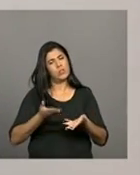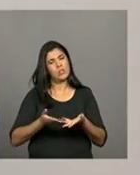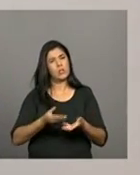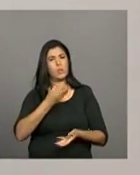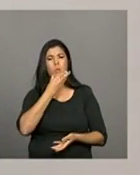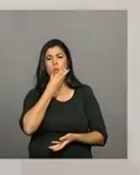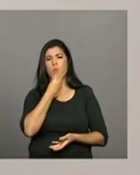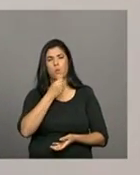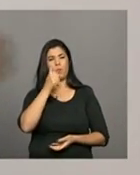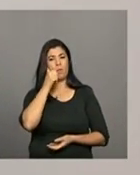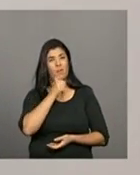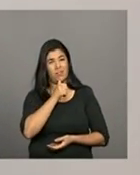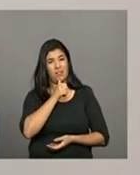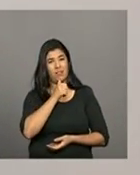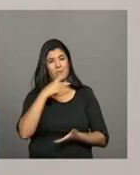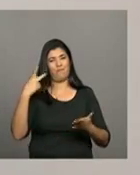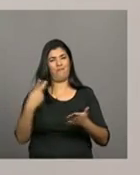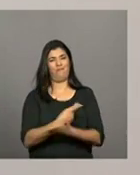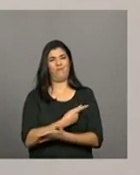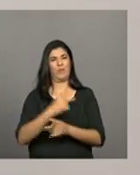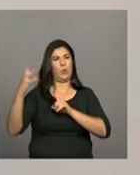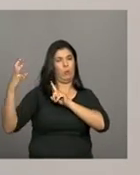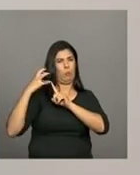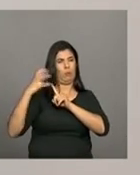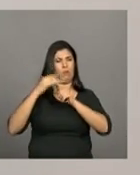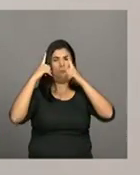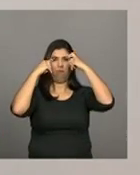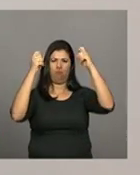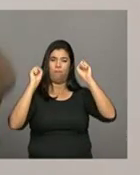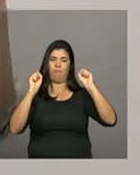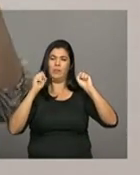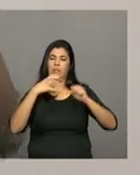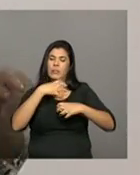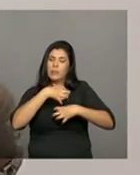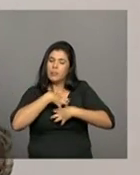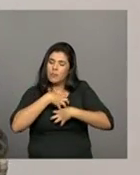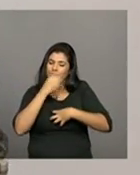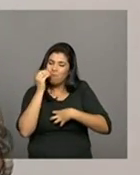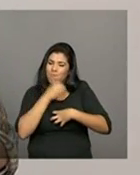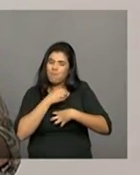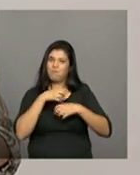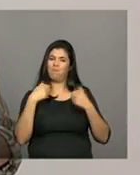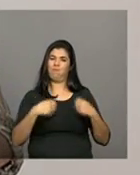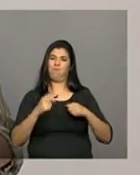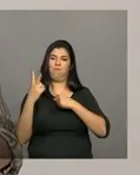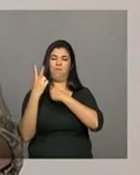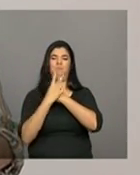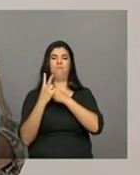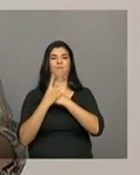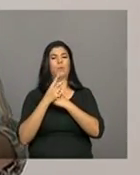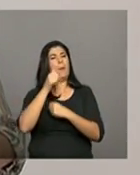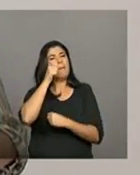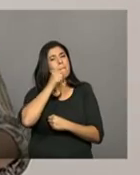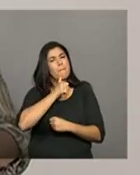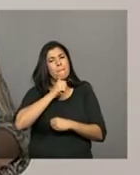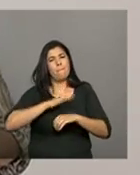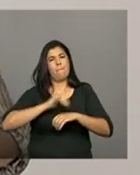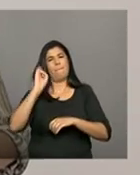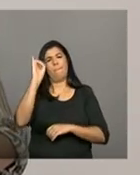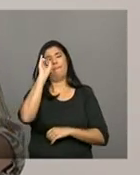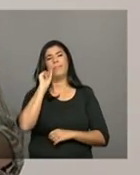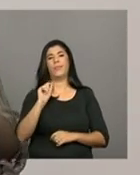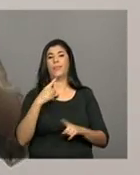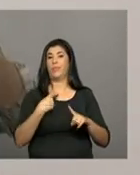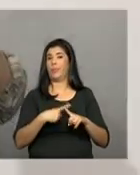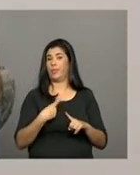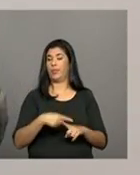ou mulher vítima de violência fica fragilizado, a mulher ainda mais. A mulher ainda mais porque a